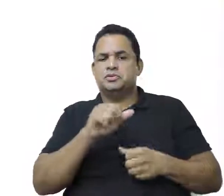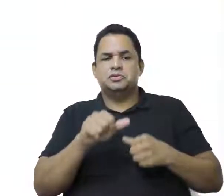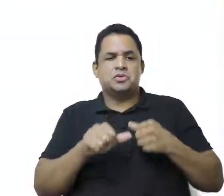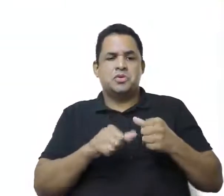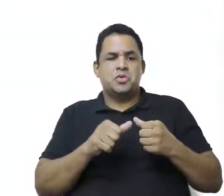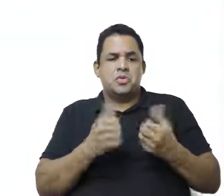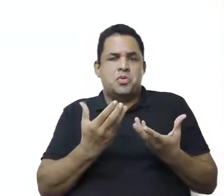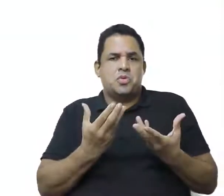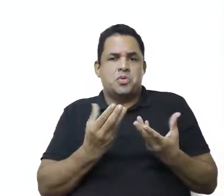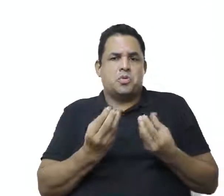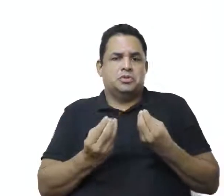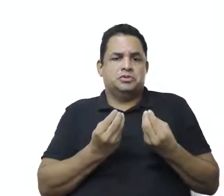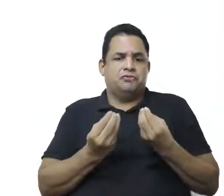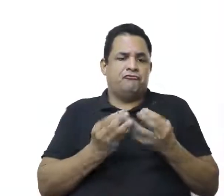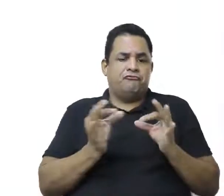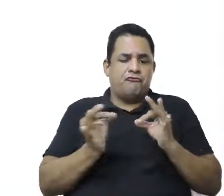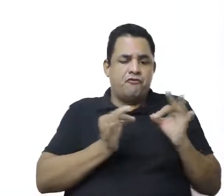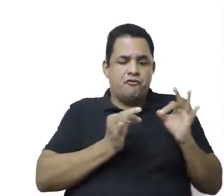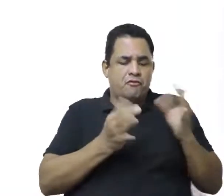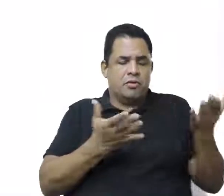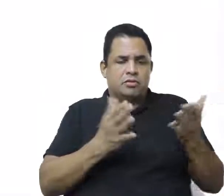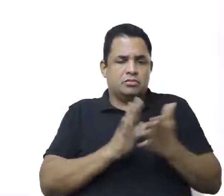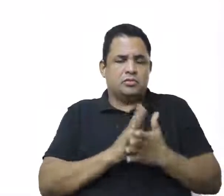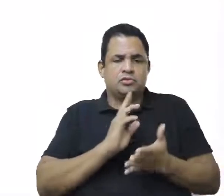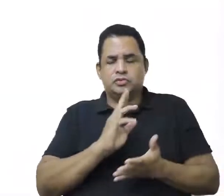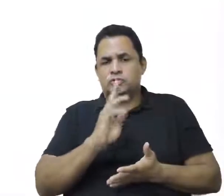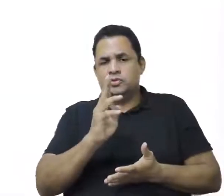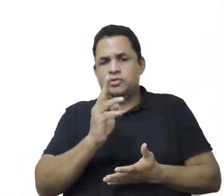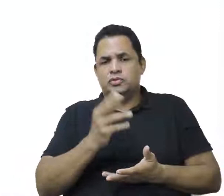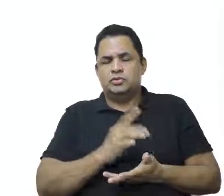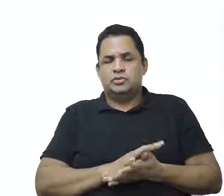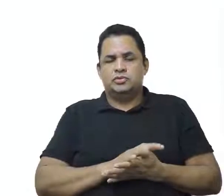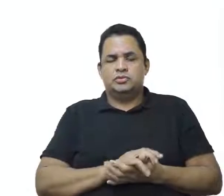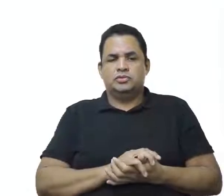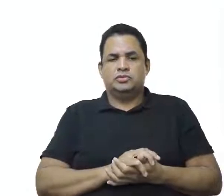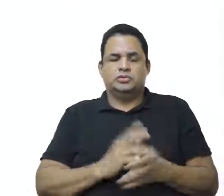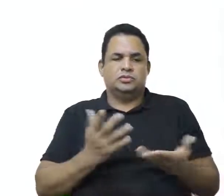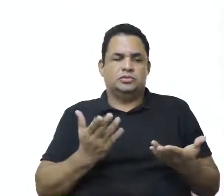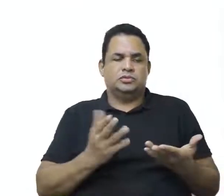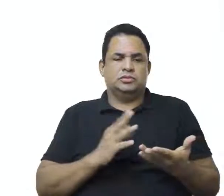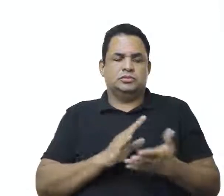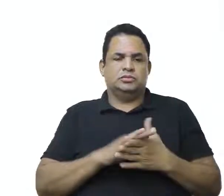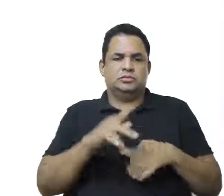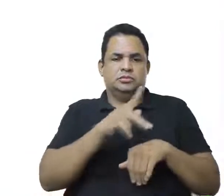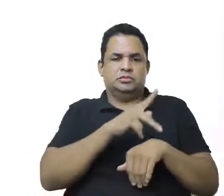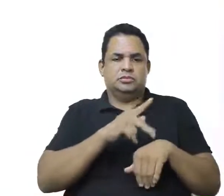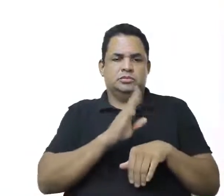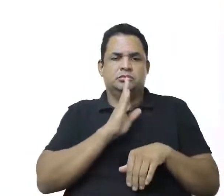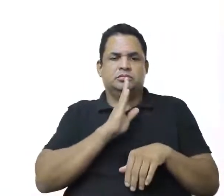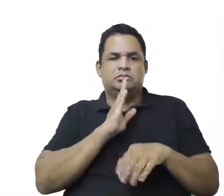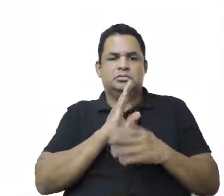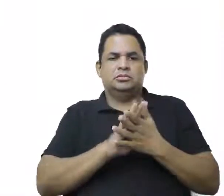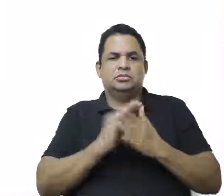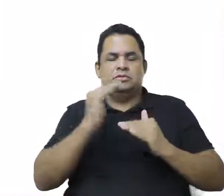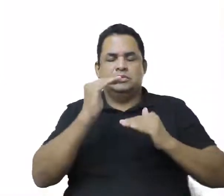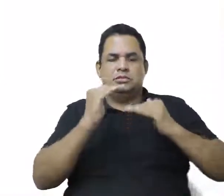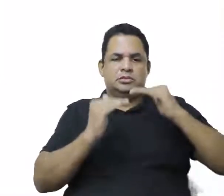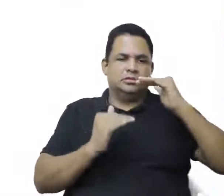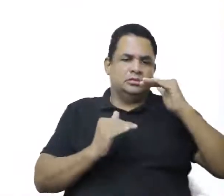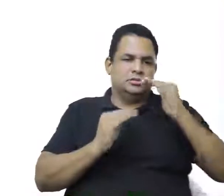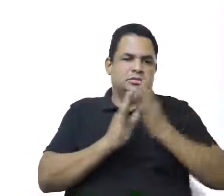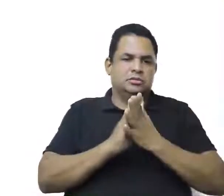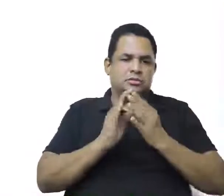roupa, né? Só mudou a roupagem, mas continua, né? Os países continuam com essa desigualdade, com